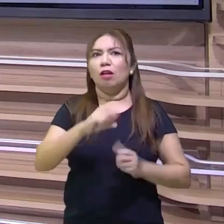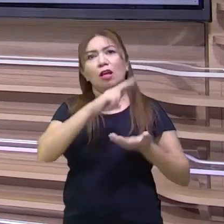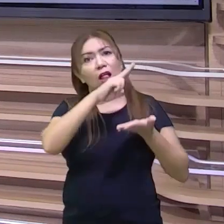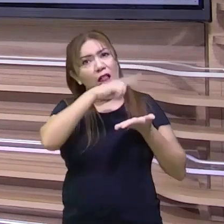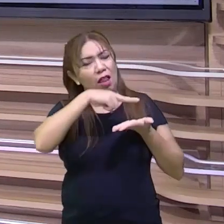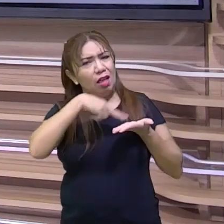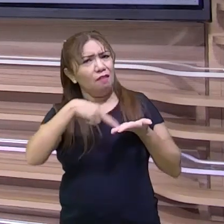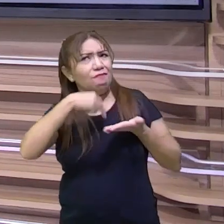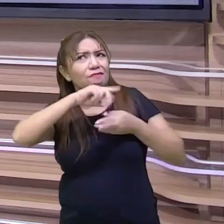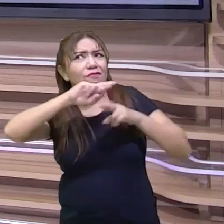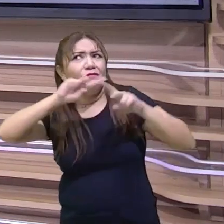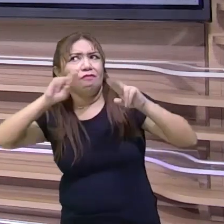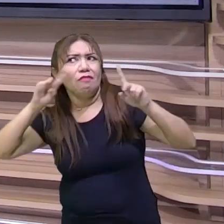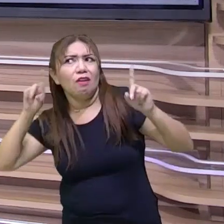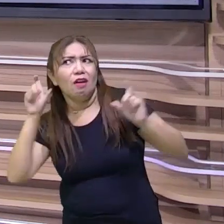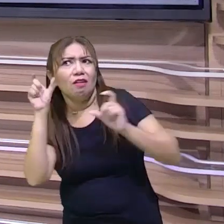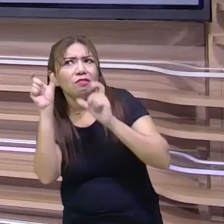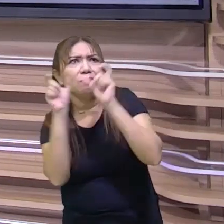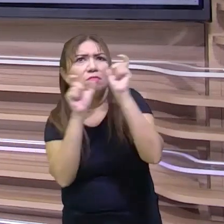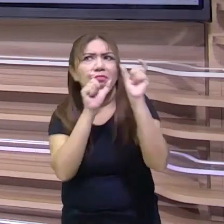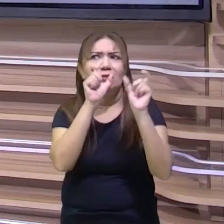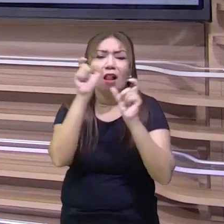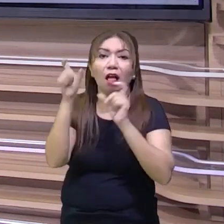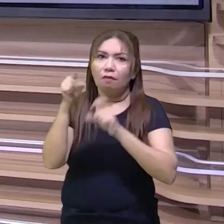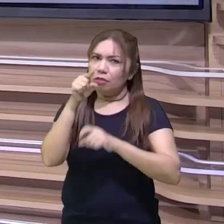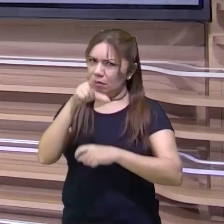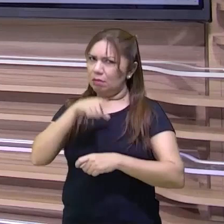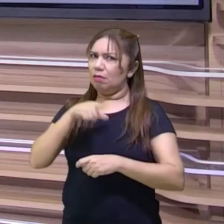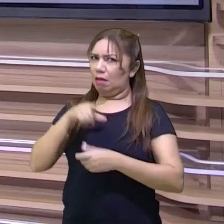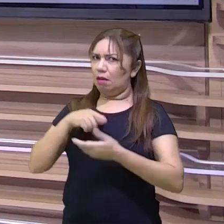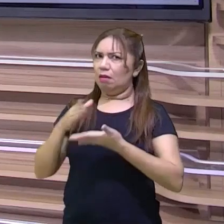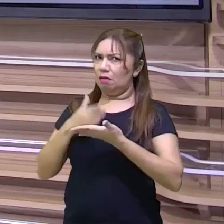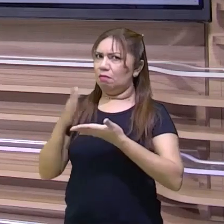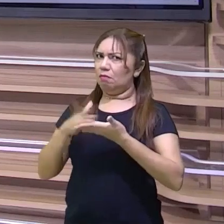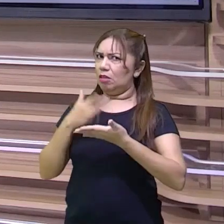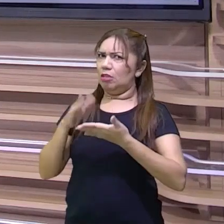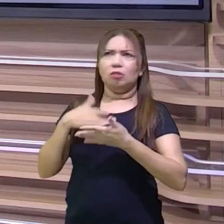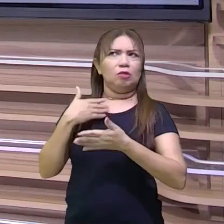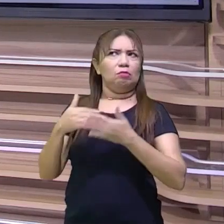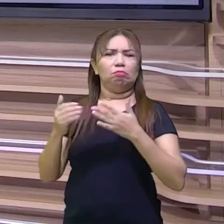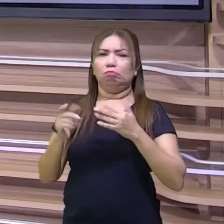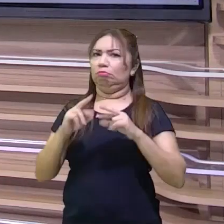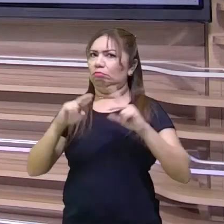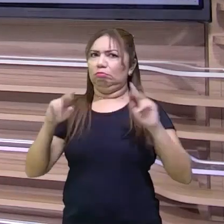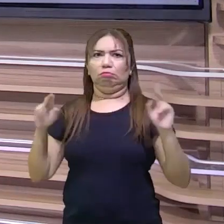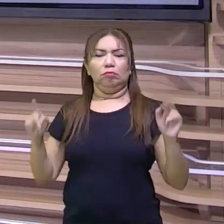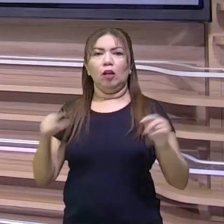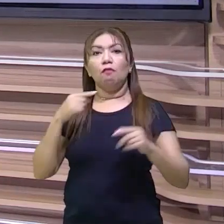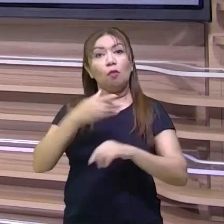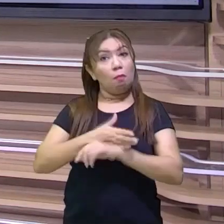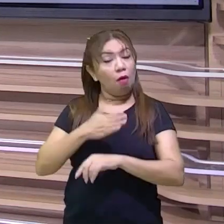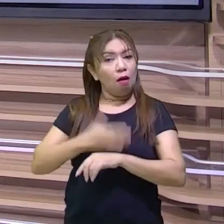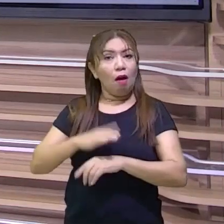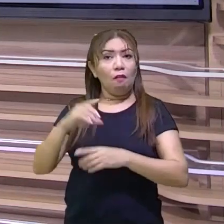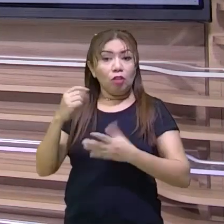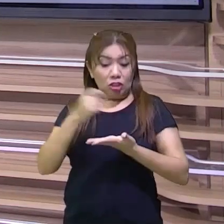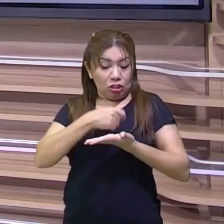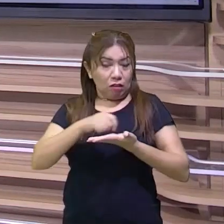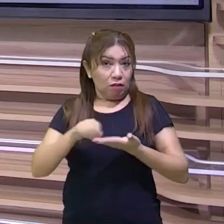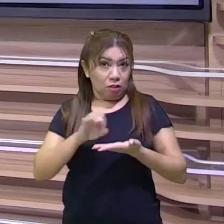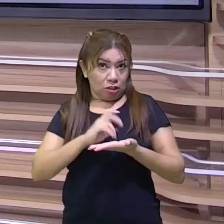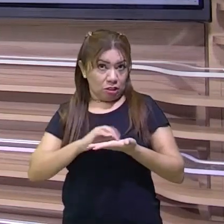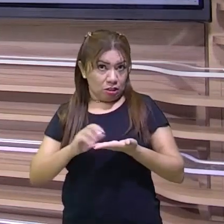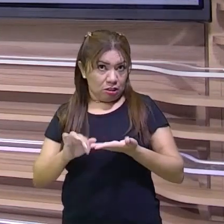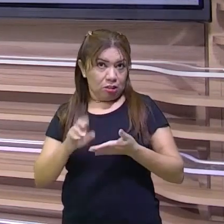várias coisas. Se você não tem o livro didático em casa, mas tem uma revista, tem alguma coisa, vocês também podem praticar quando vocês estiverem fazendo mensagenzinhas no